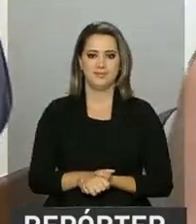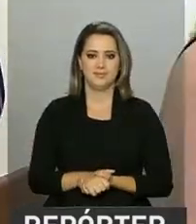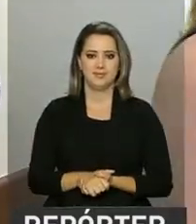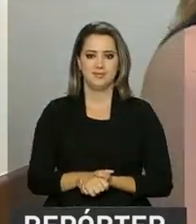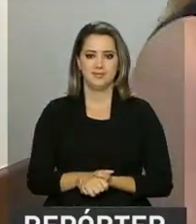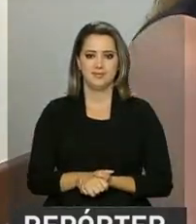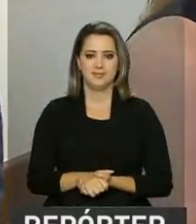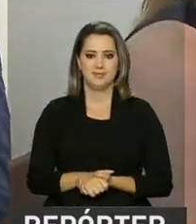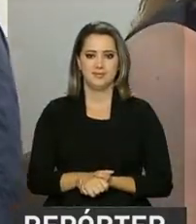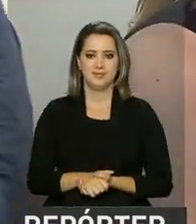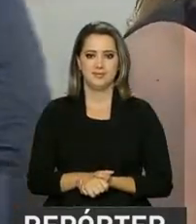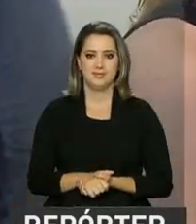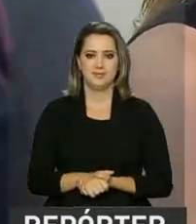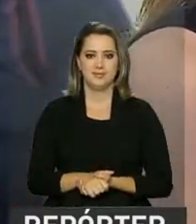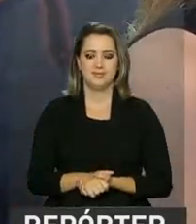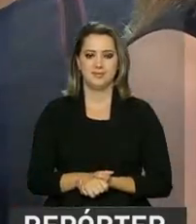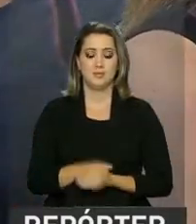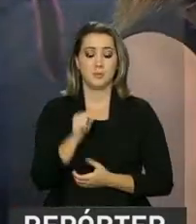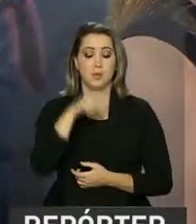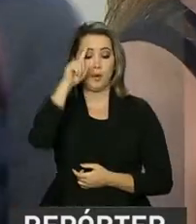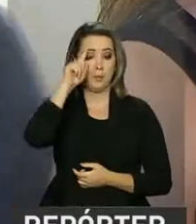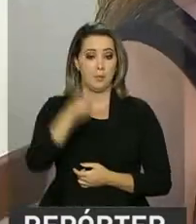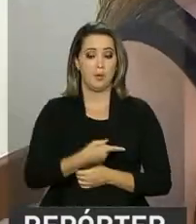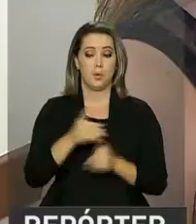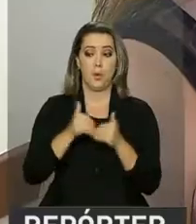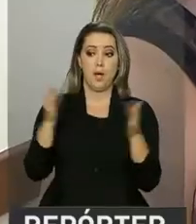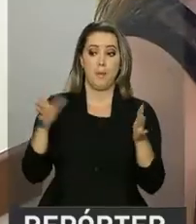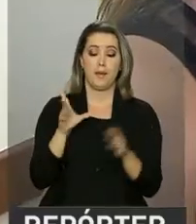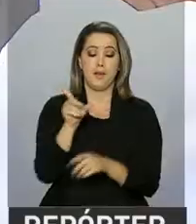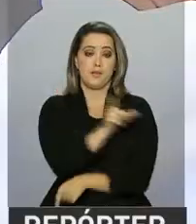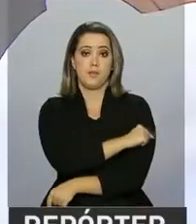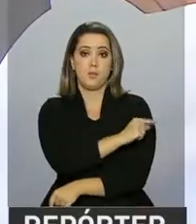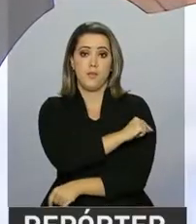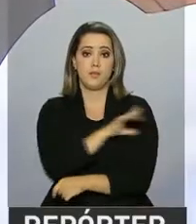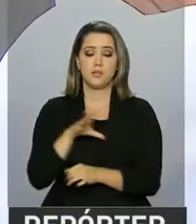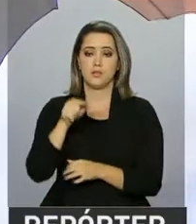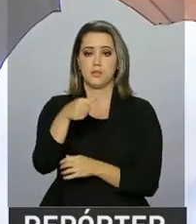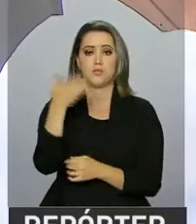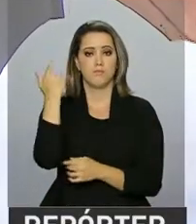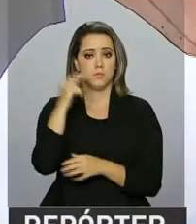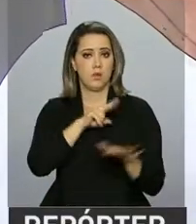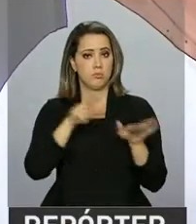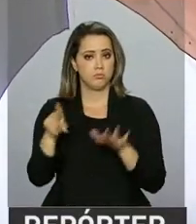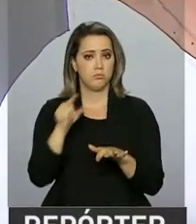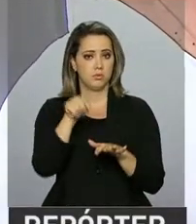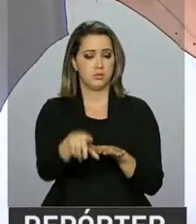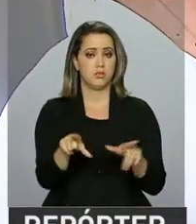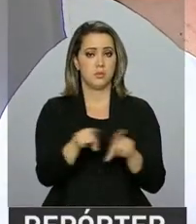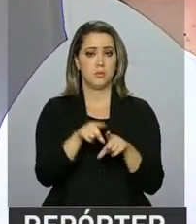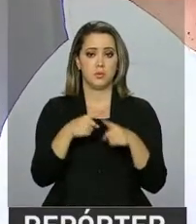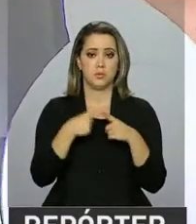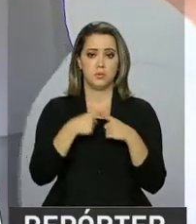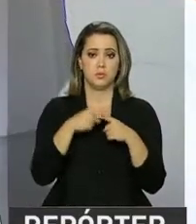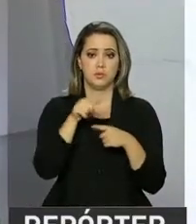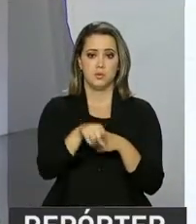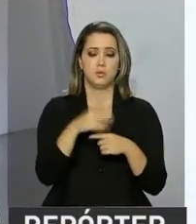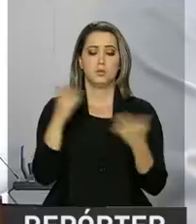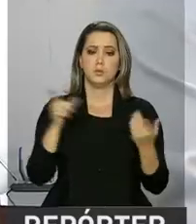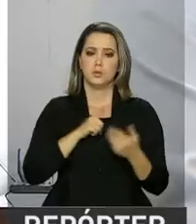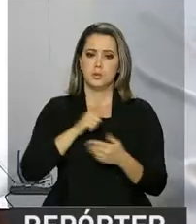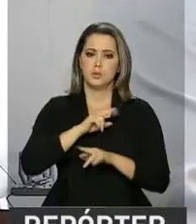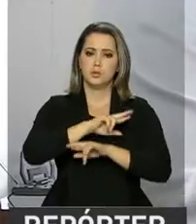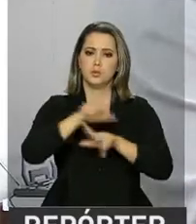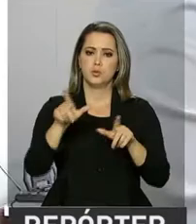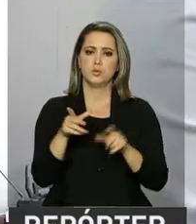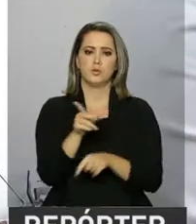o ministério da saúde determinou a ampliação da vacinação na última semana da campanha justamente porque ainda há